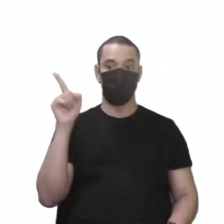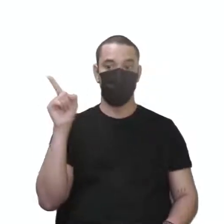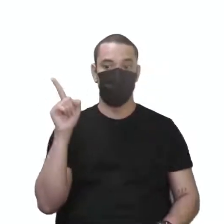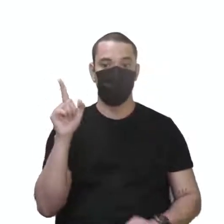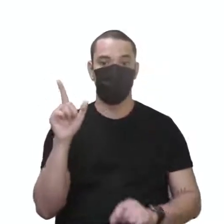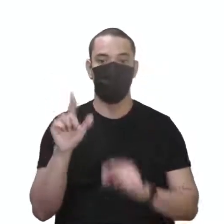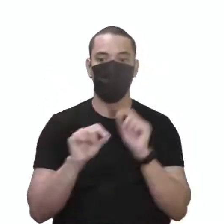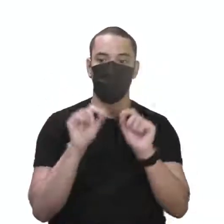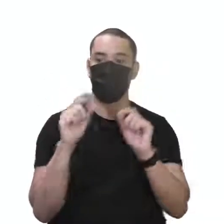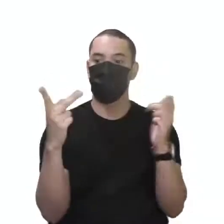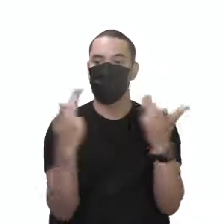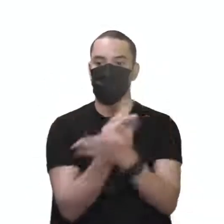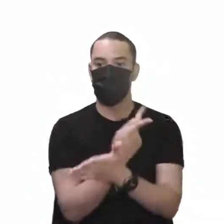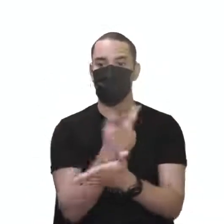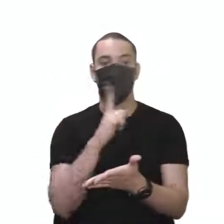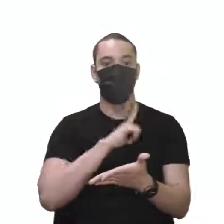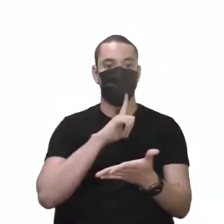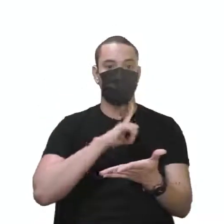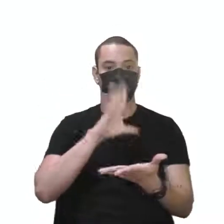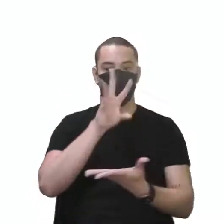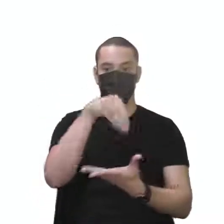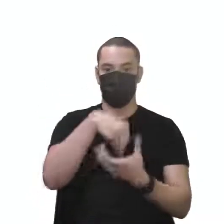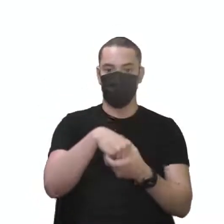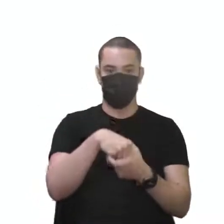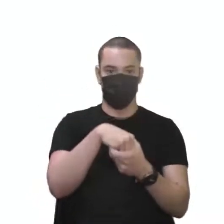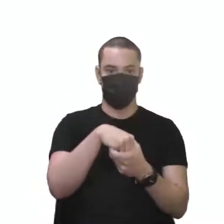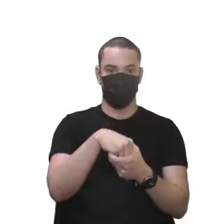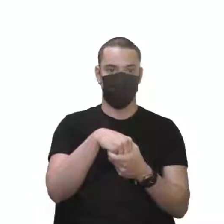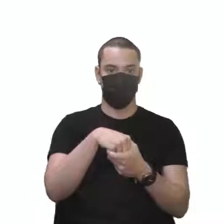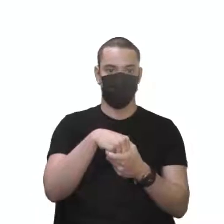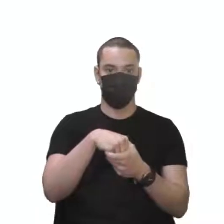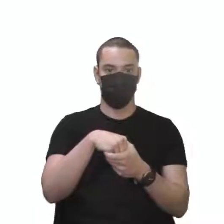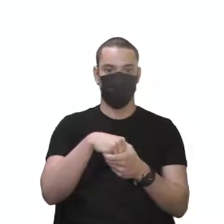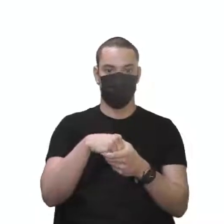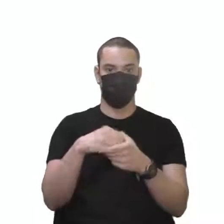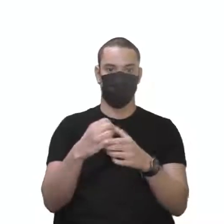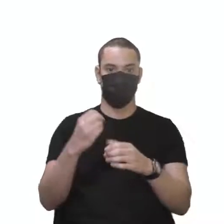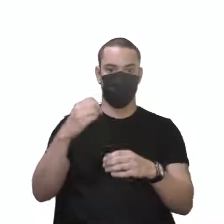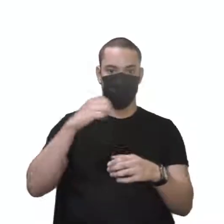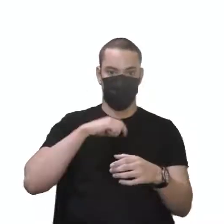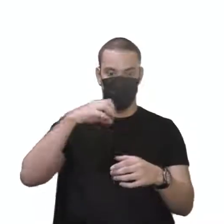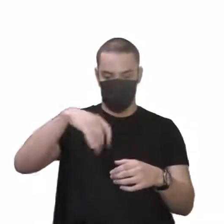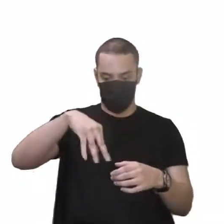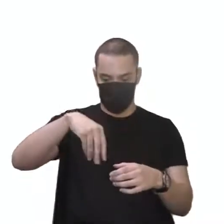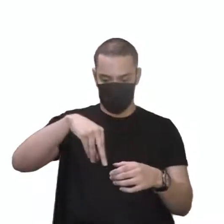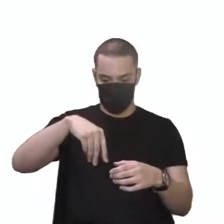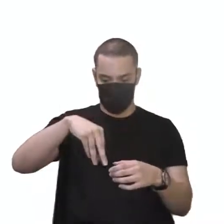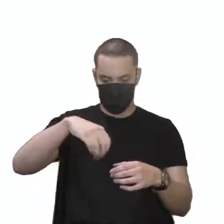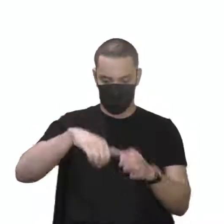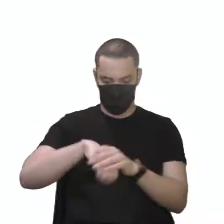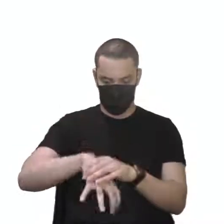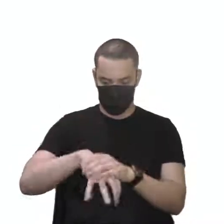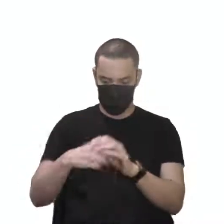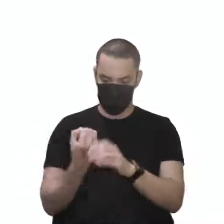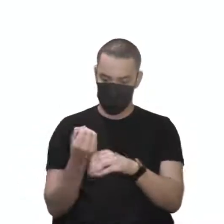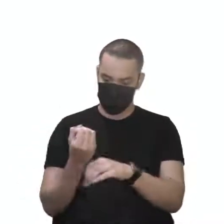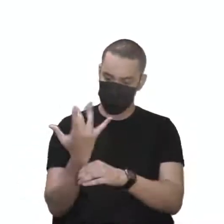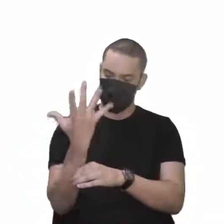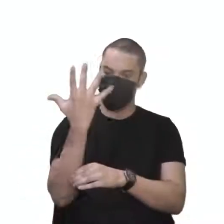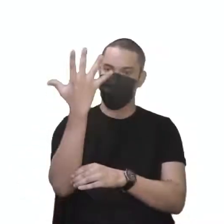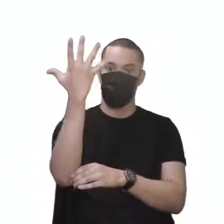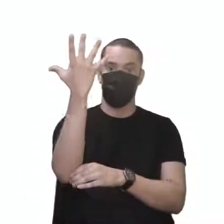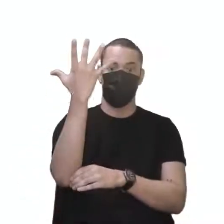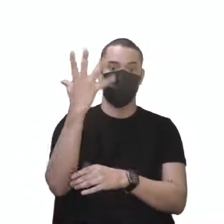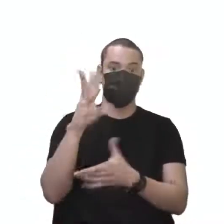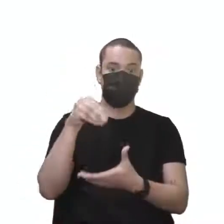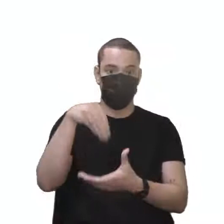bactéria tumefensis, elas ficam ali, ó, no solo, tá? E elas podem ser incorporadas aos